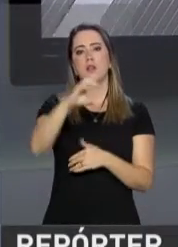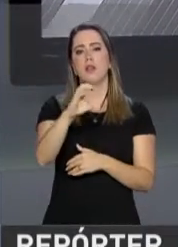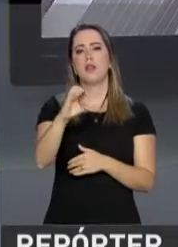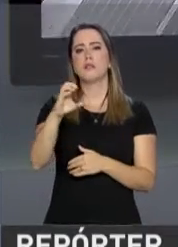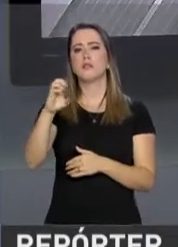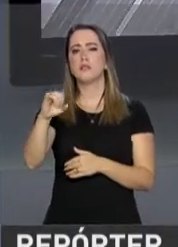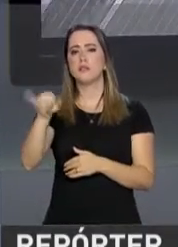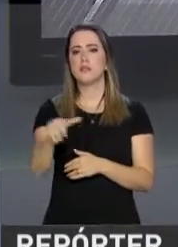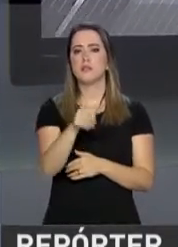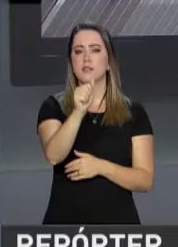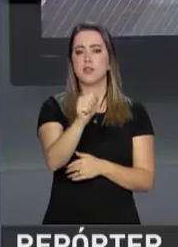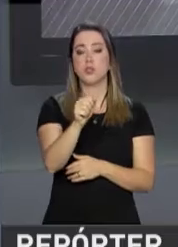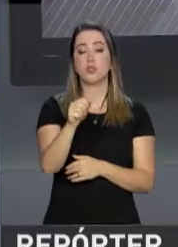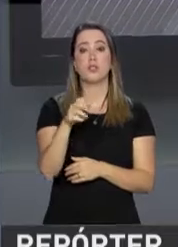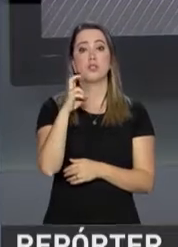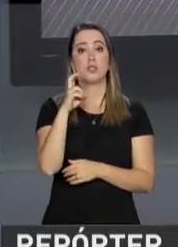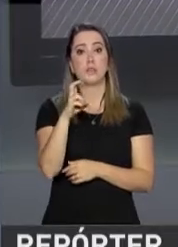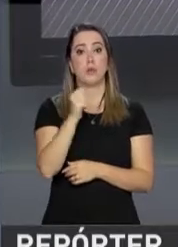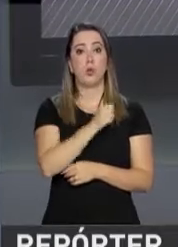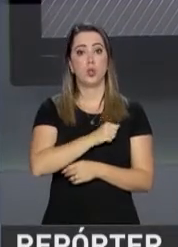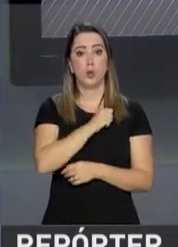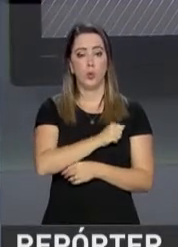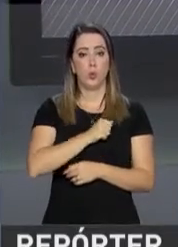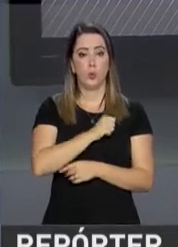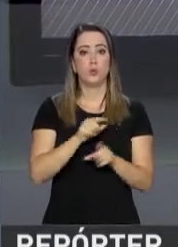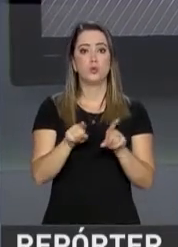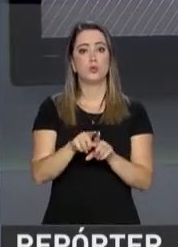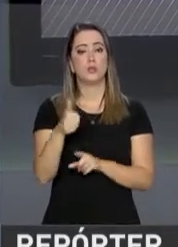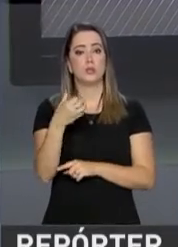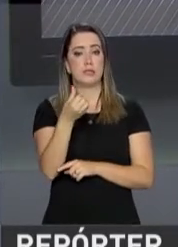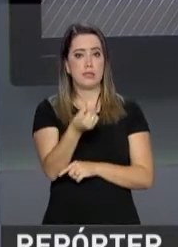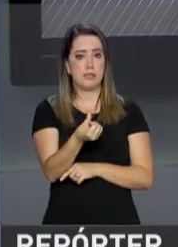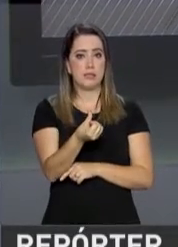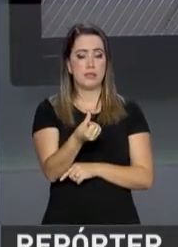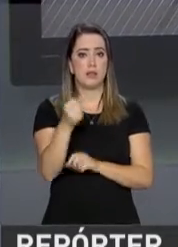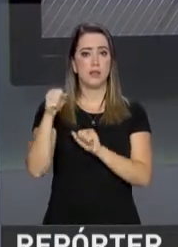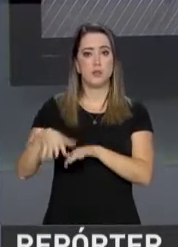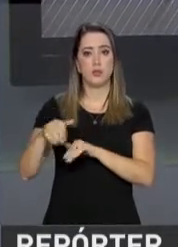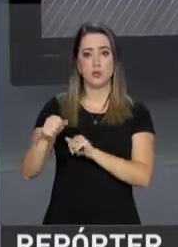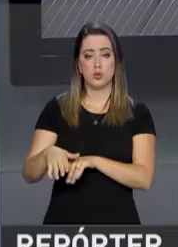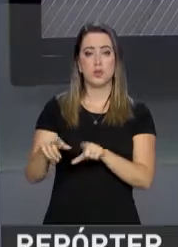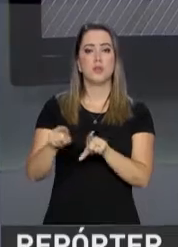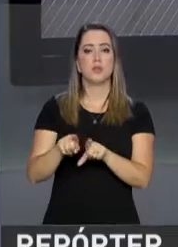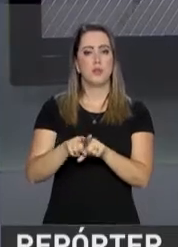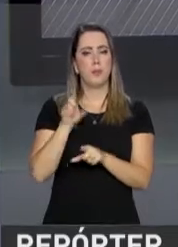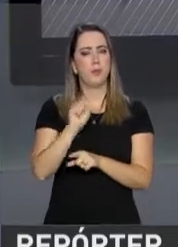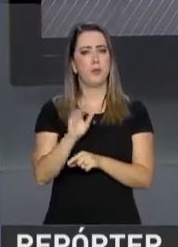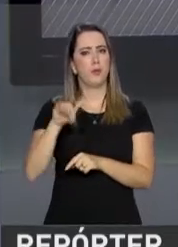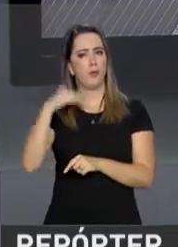serão no dia 5 de agosto para o enseja nacional e 16 de setembro para o ensejo exterior já as edições